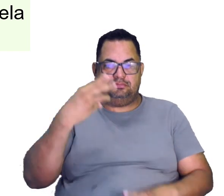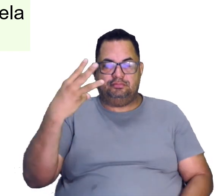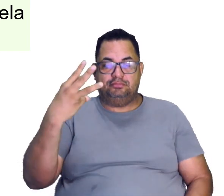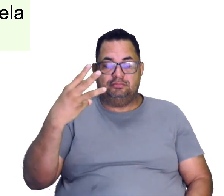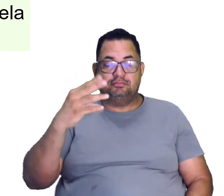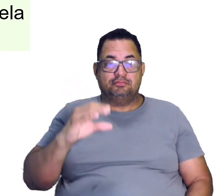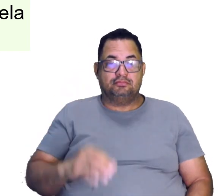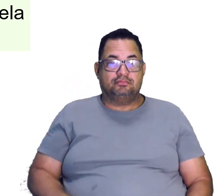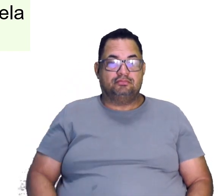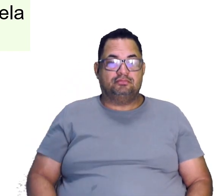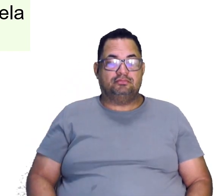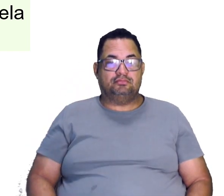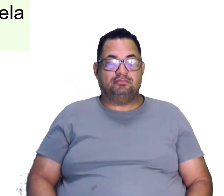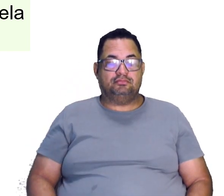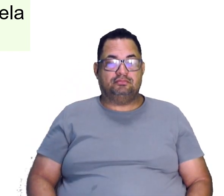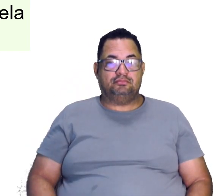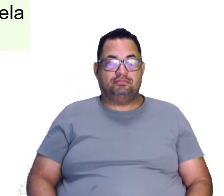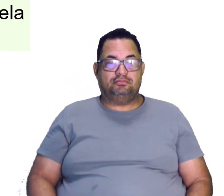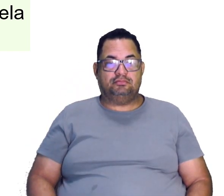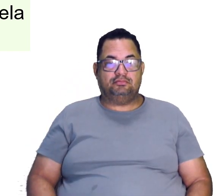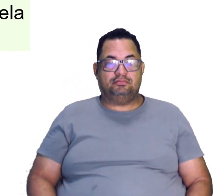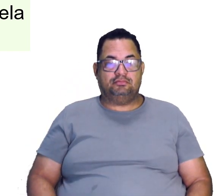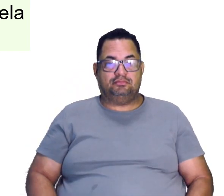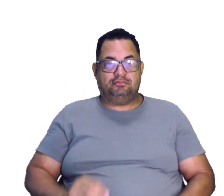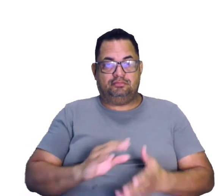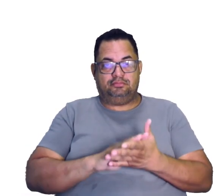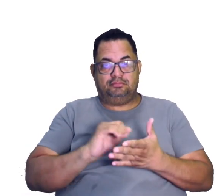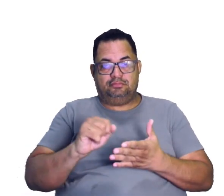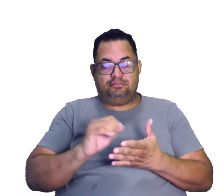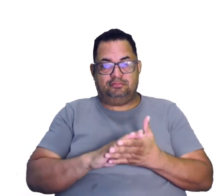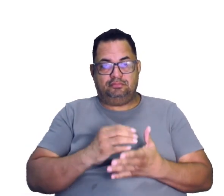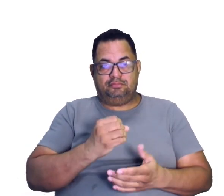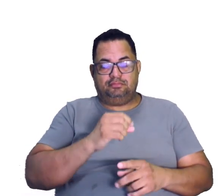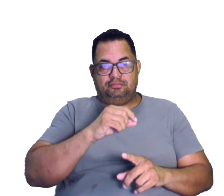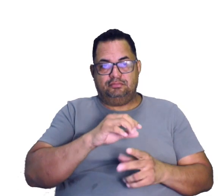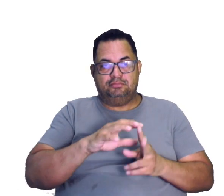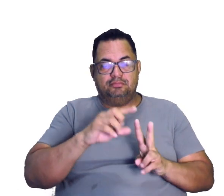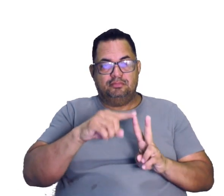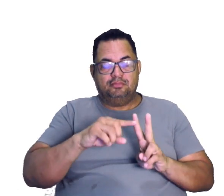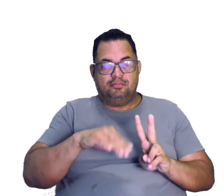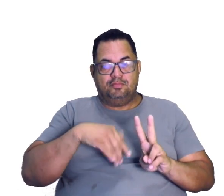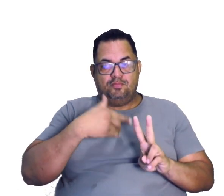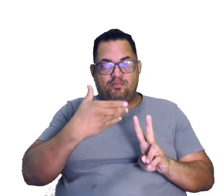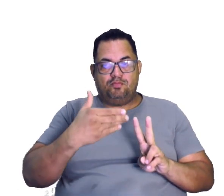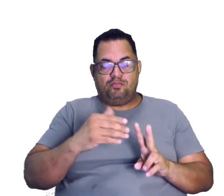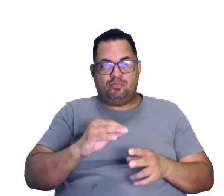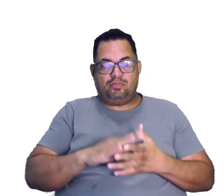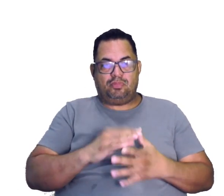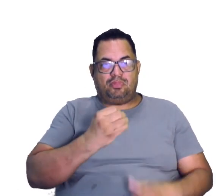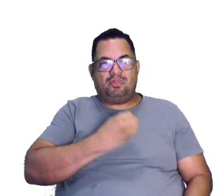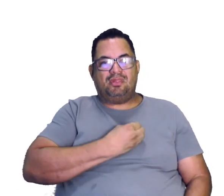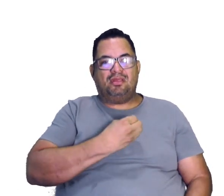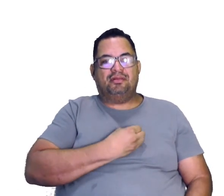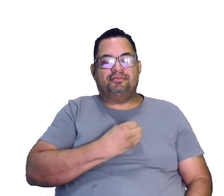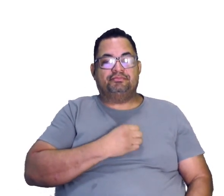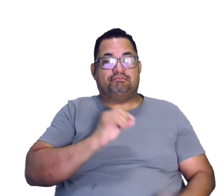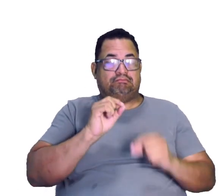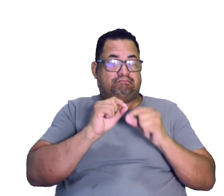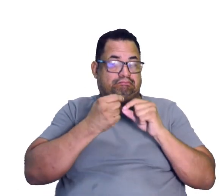3. Então, a gente escreve o produto do número pela potência 10. Olha só, números